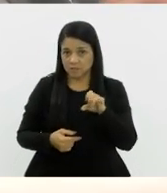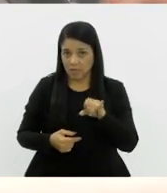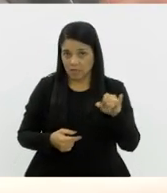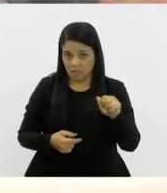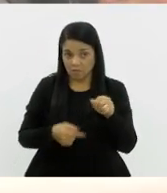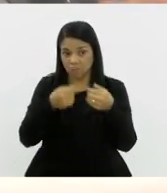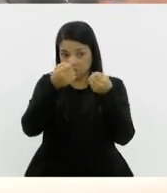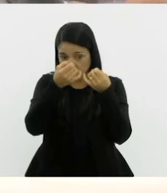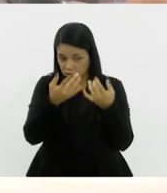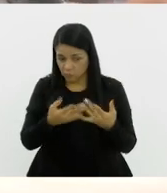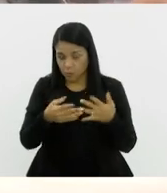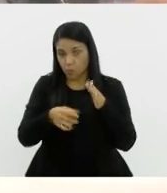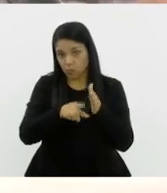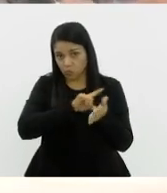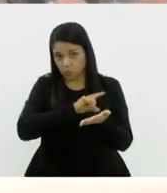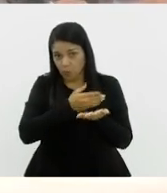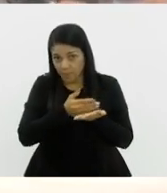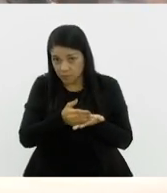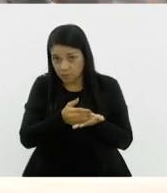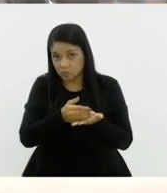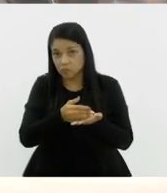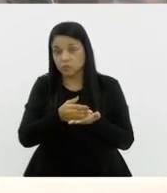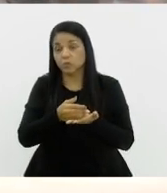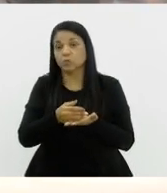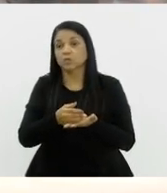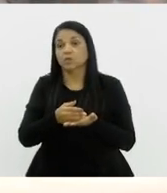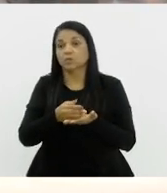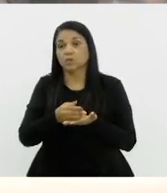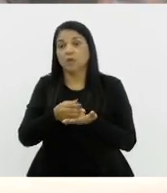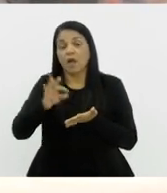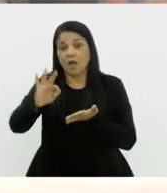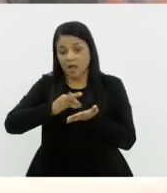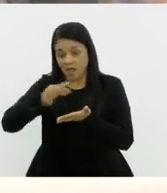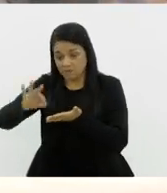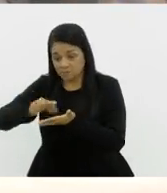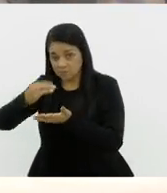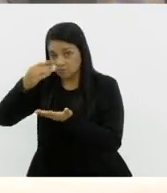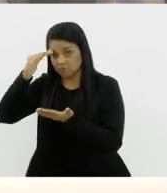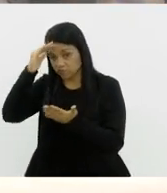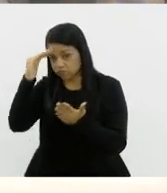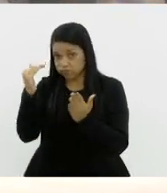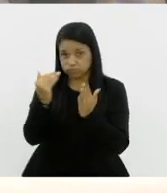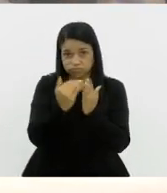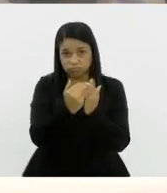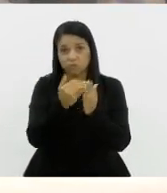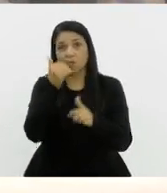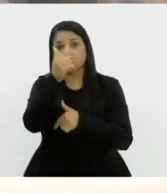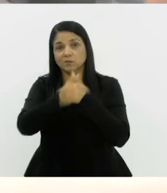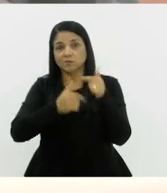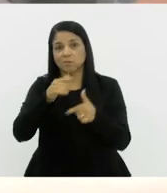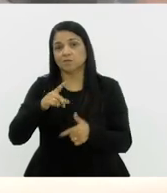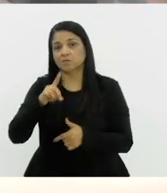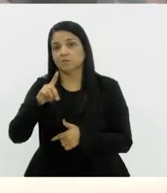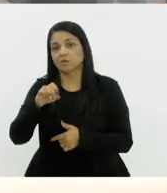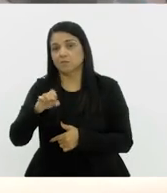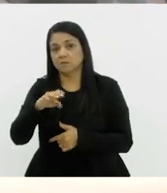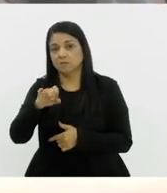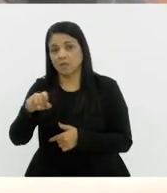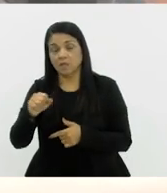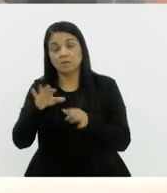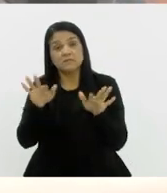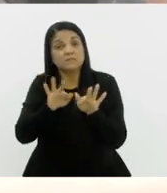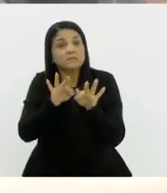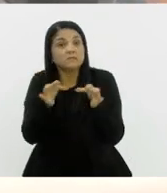Vossa Excelência falou logo no início, se isso tudo for assinado e cumprido, o trabalho do DSEA vai ser